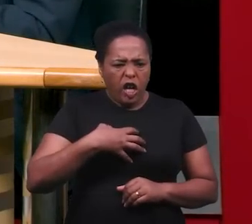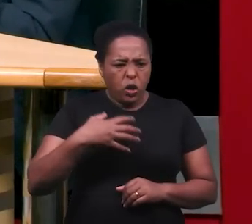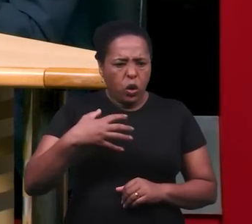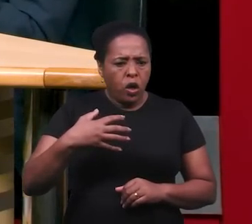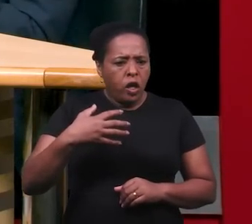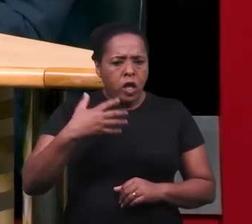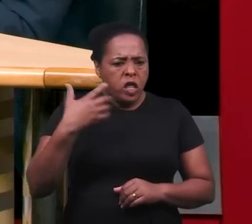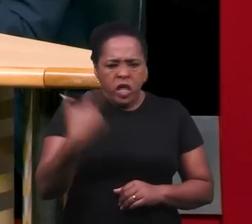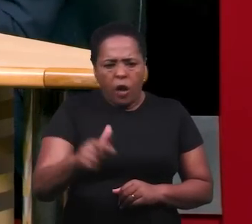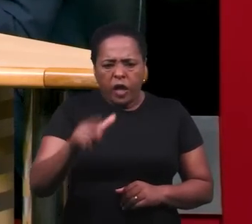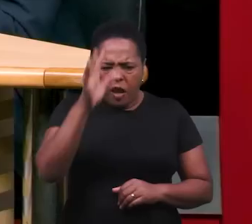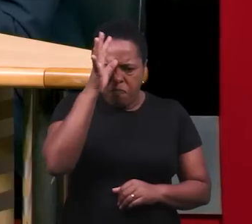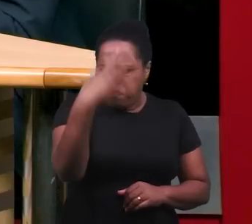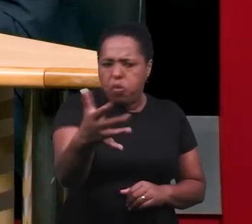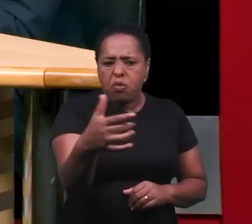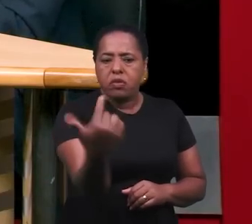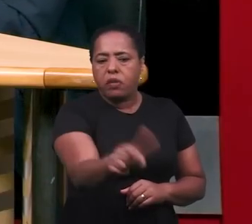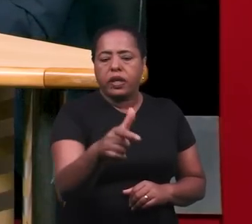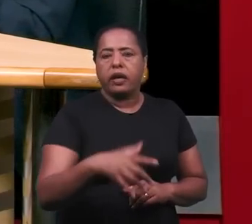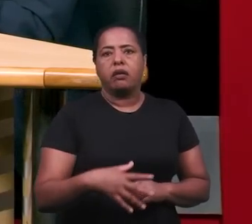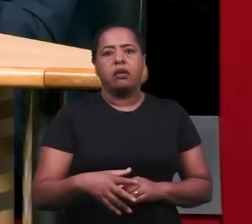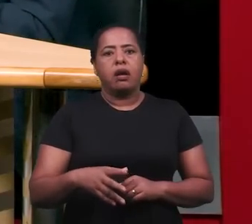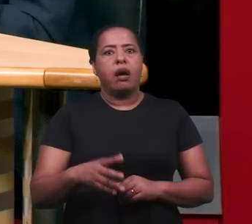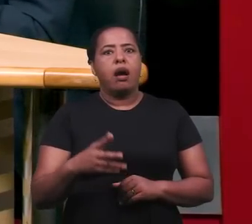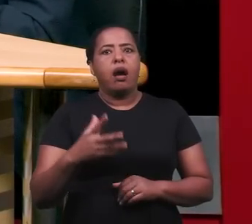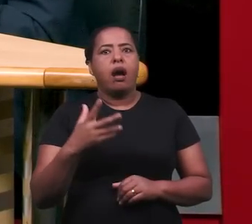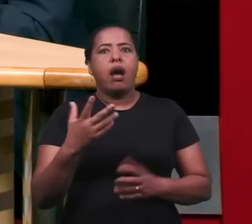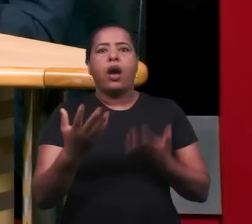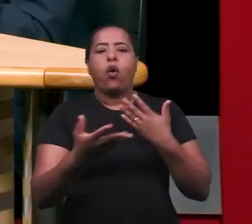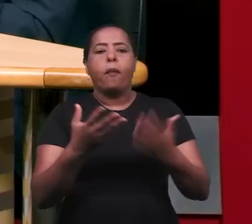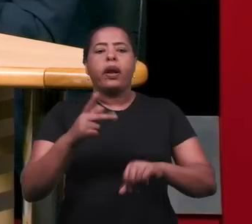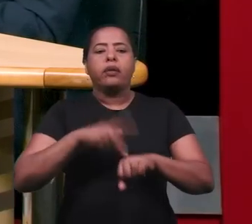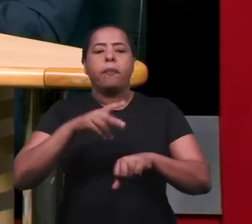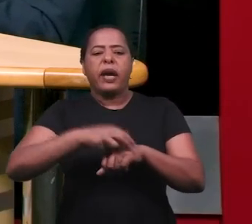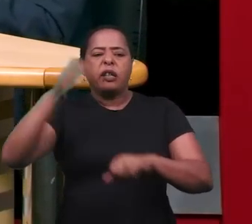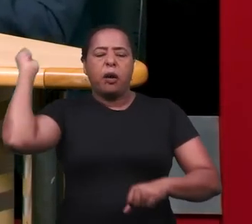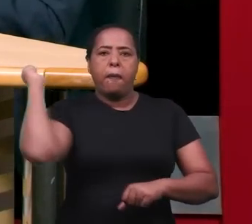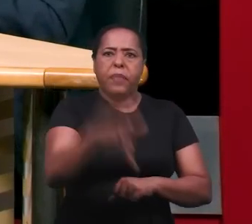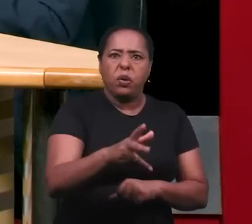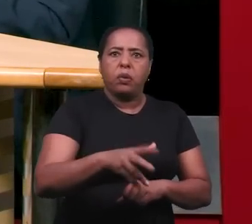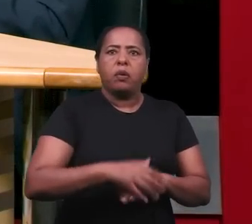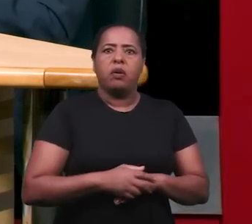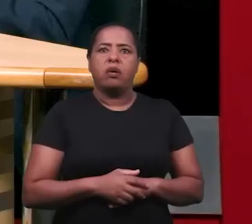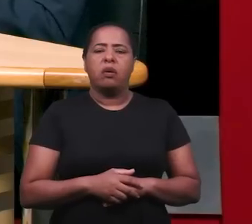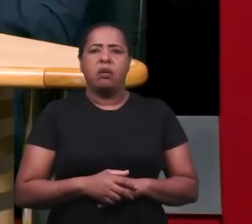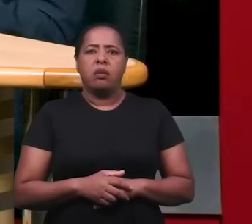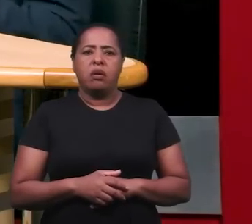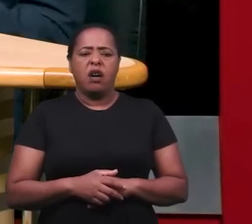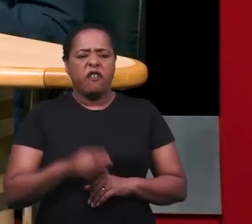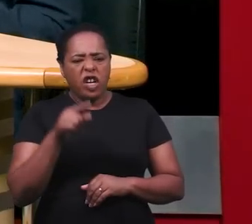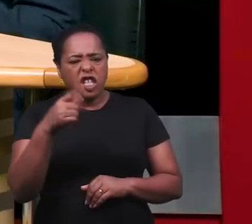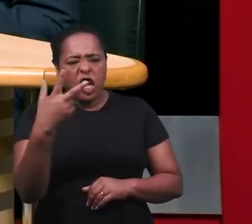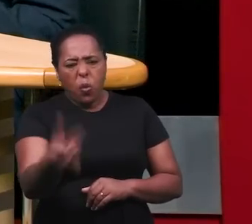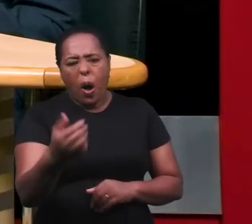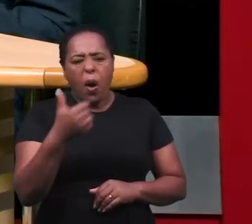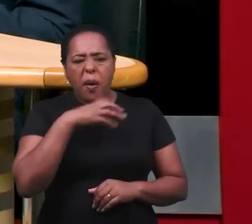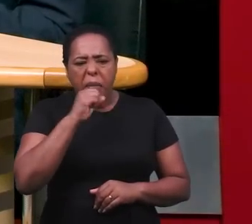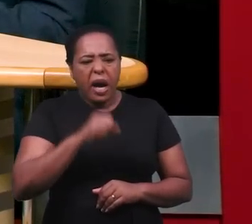seguinte, seu caso não tem jeito não, hein? Você está apedrejando. Não. Ó, você não é metade do que sua irmã